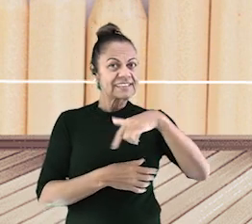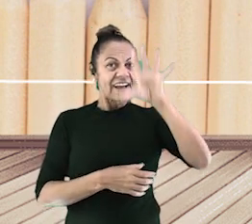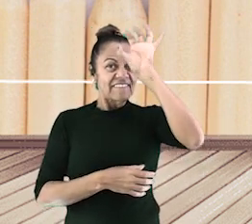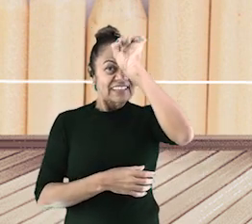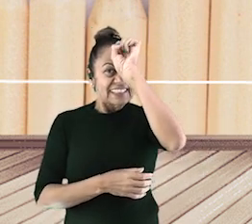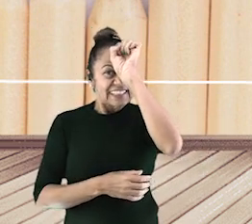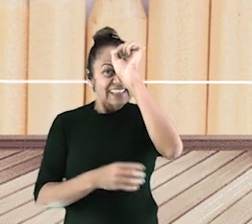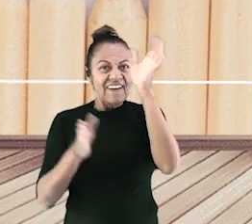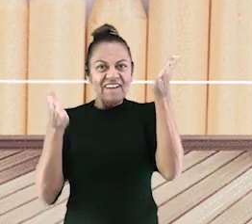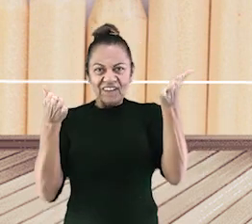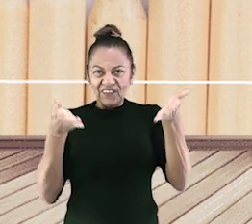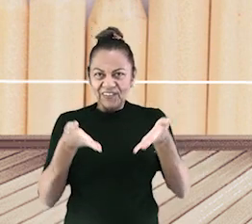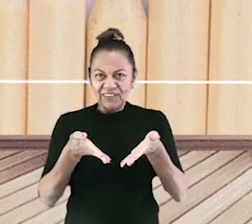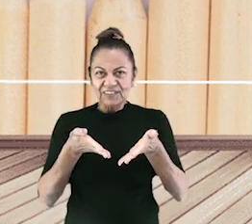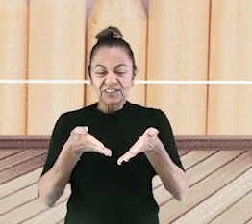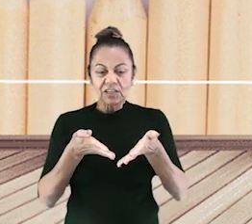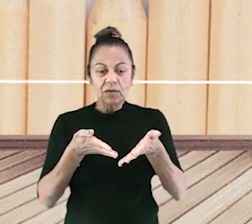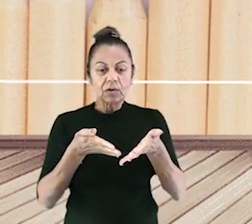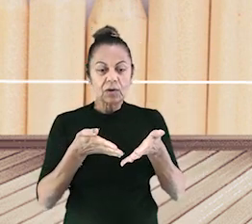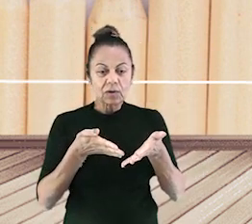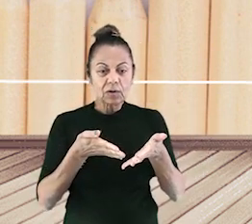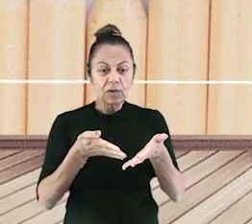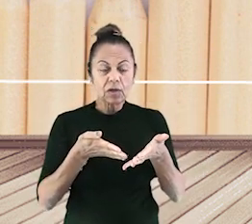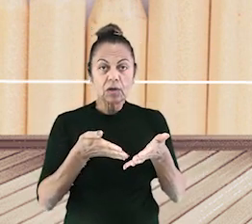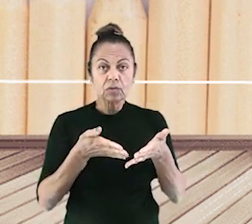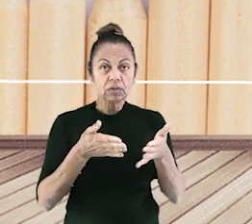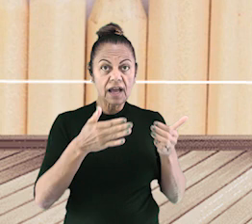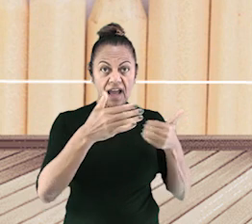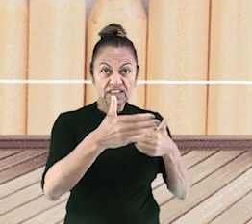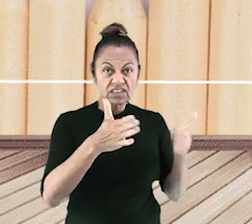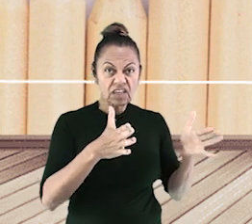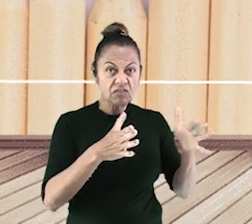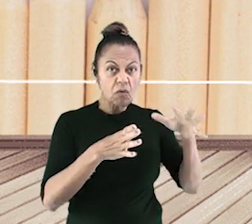Vou pegar para vocês verem o que tem dentro.